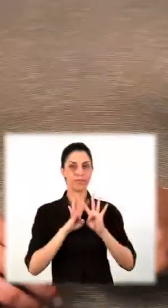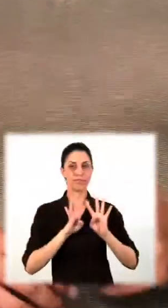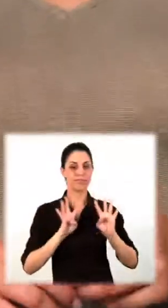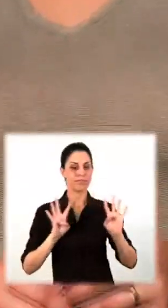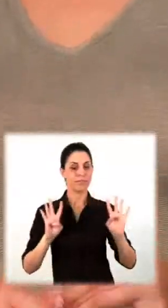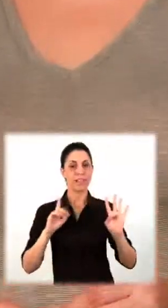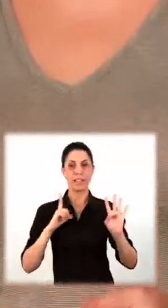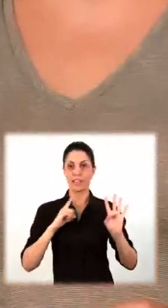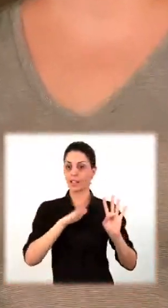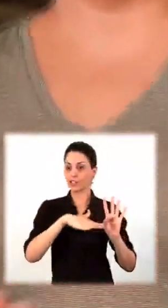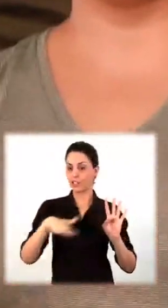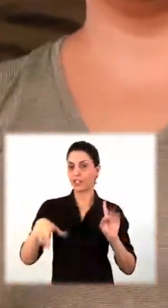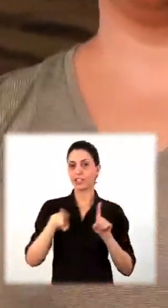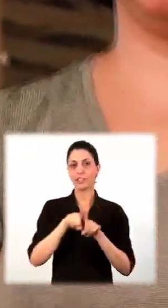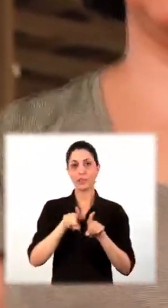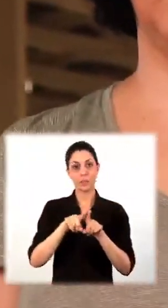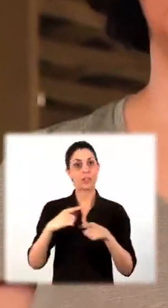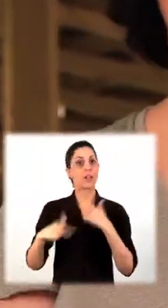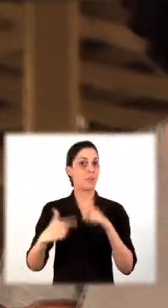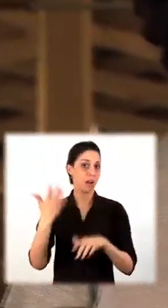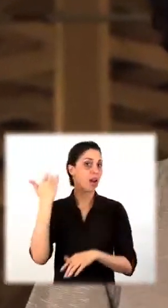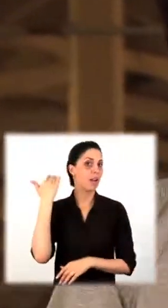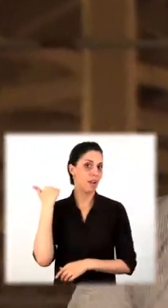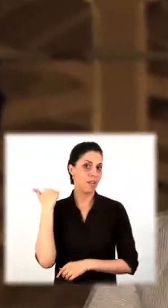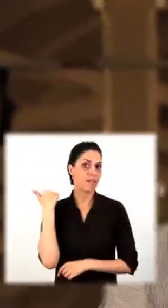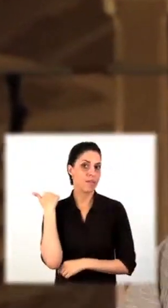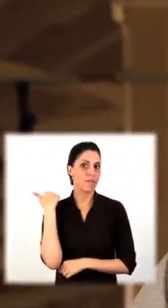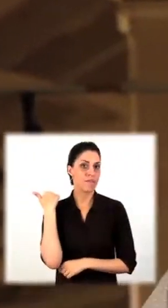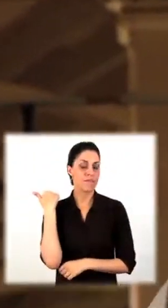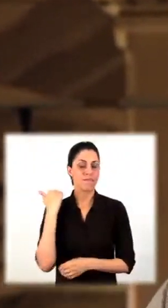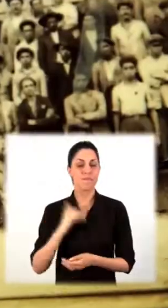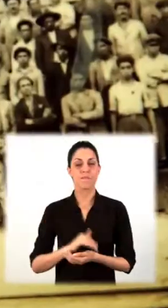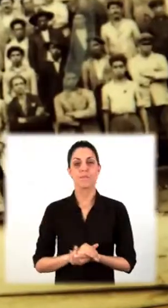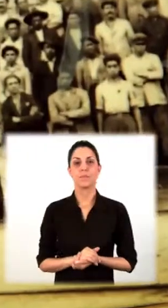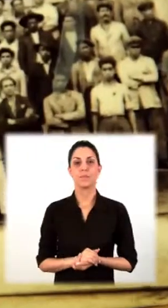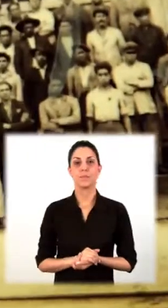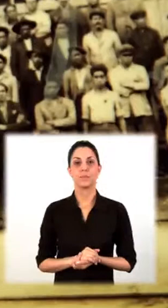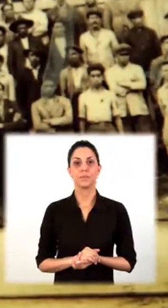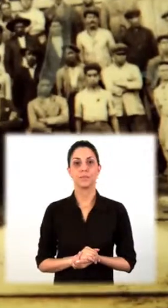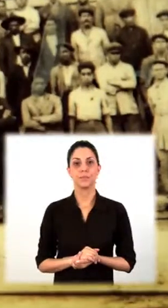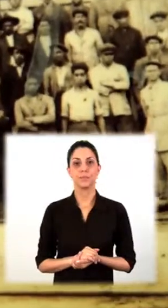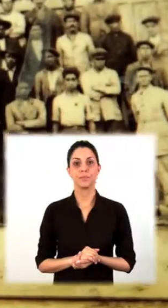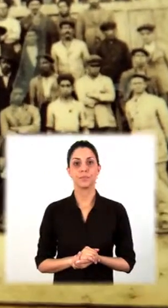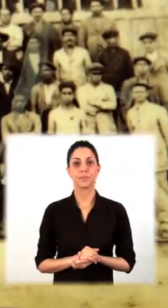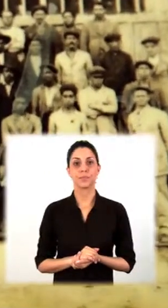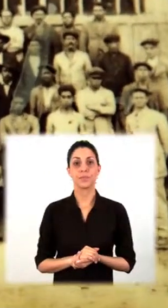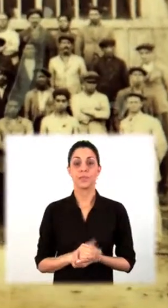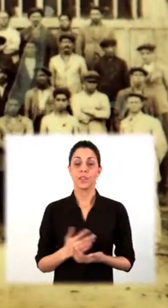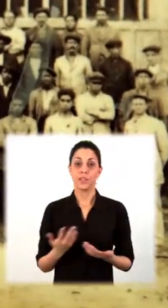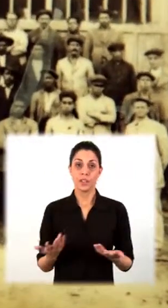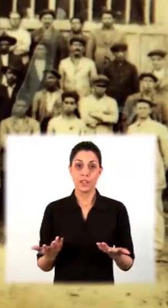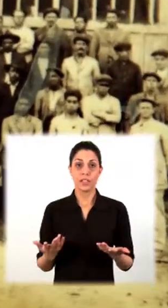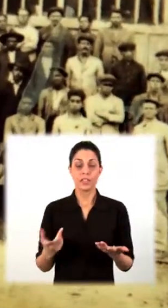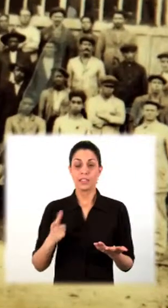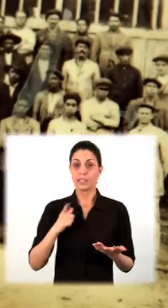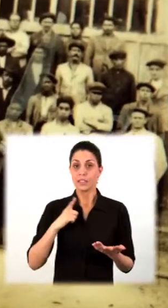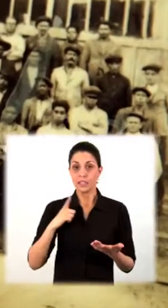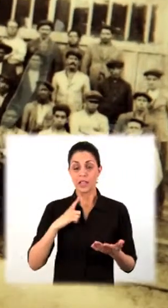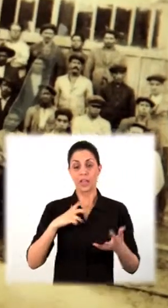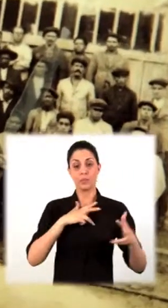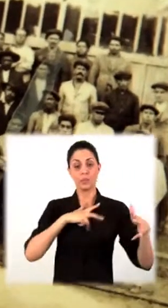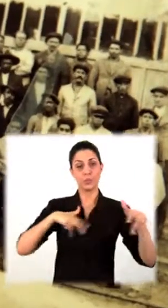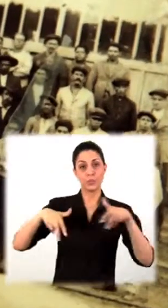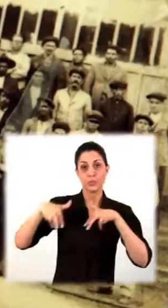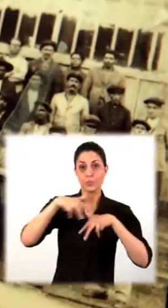né? Inclusive tem as crianças que também trabalhavam na época. E apesar de toda